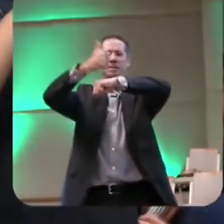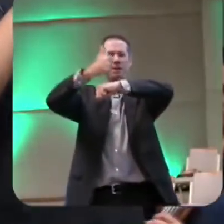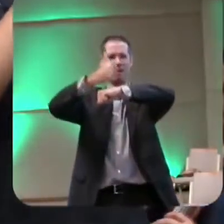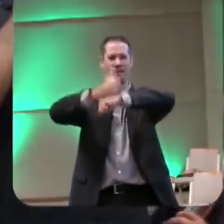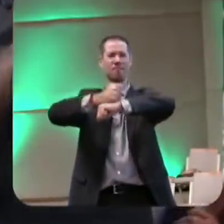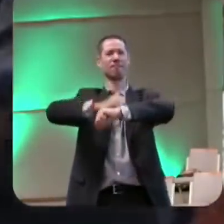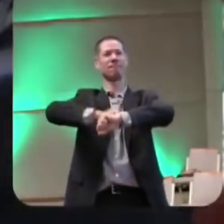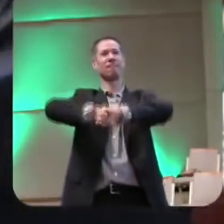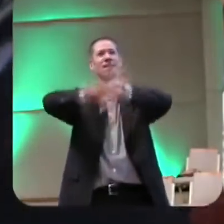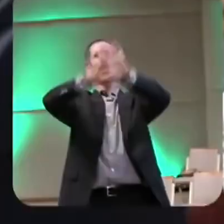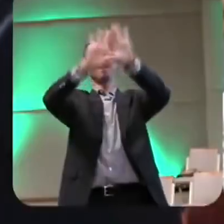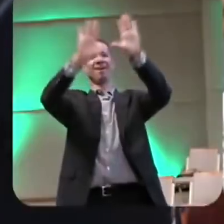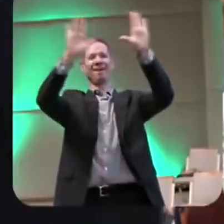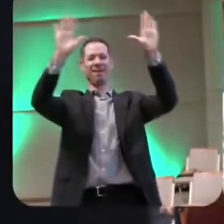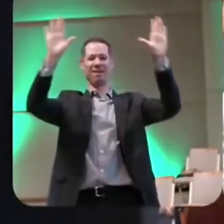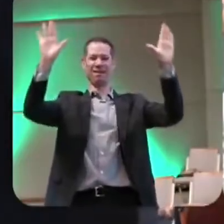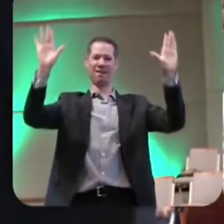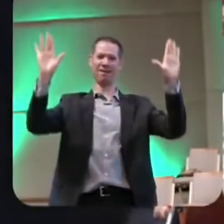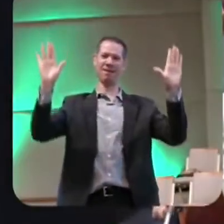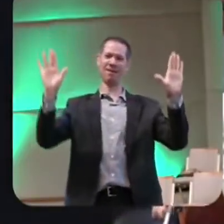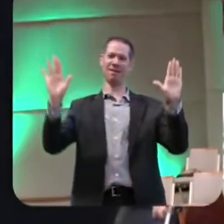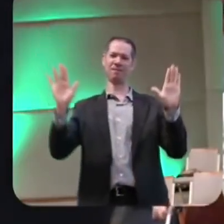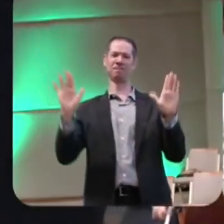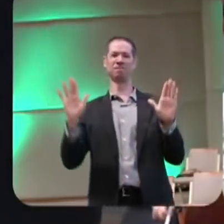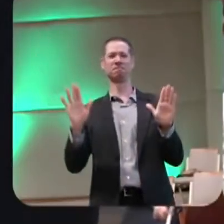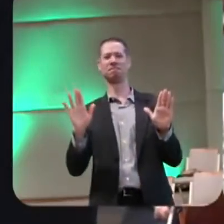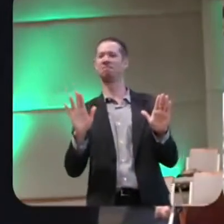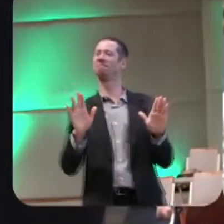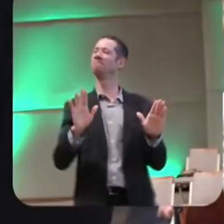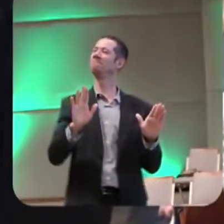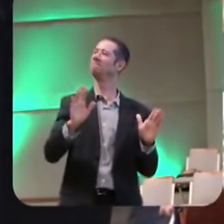soberano em glória,